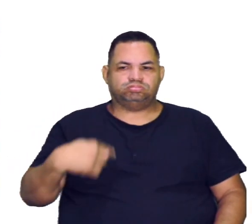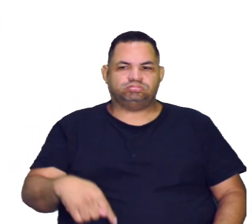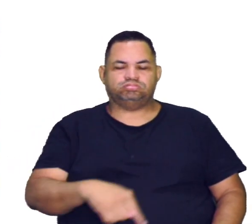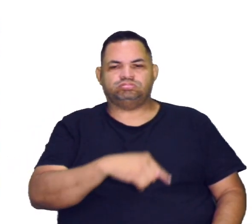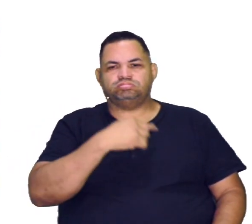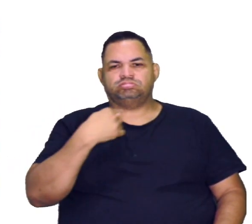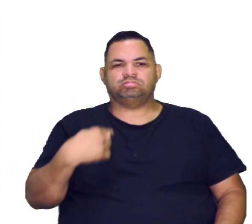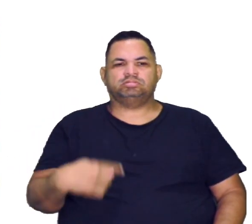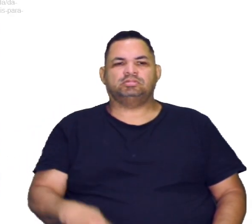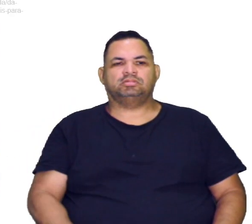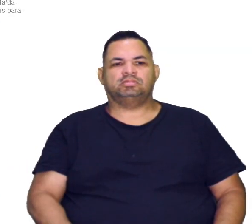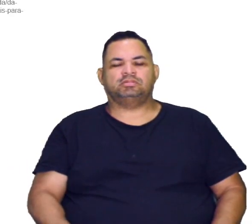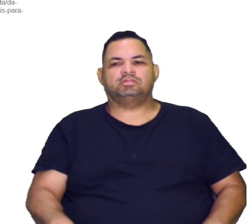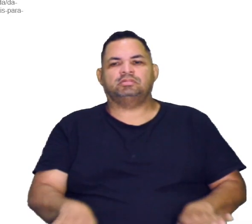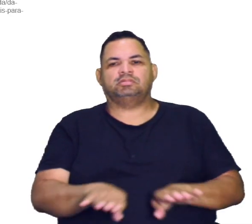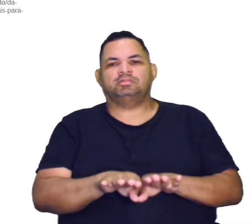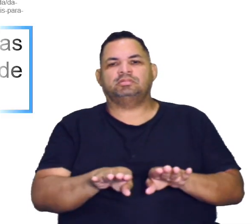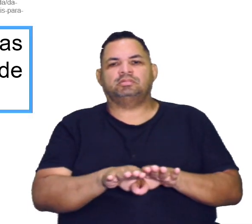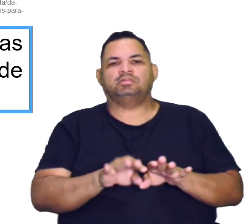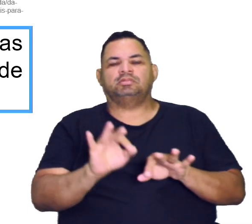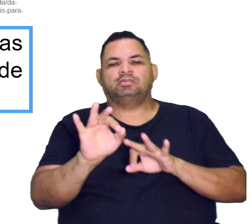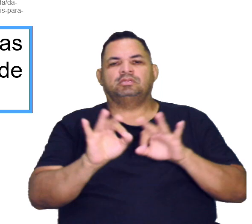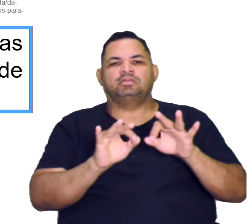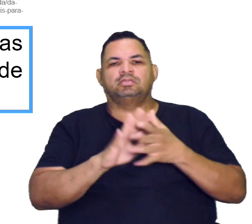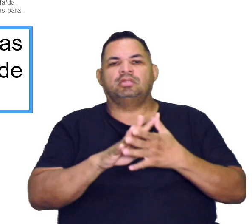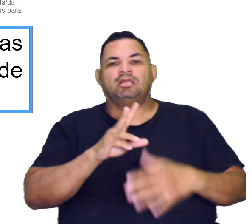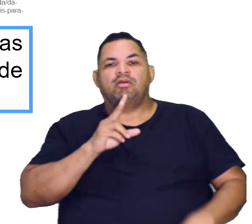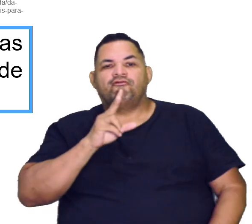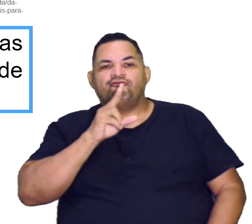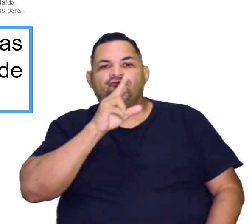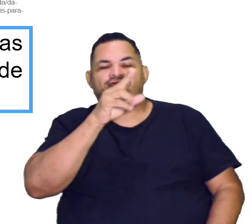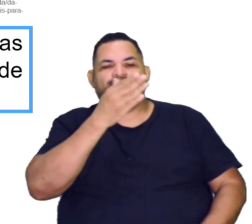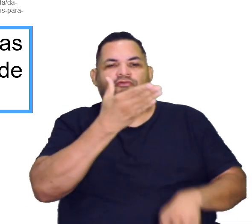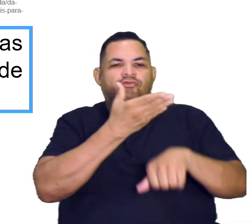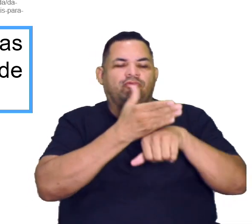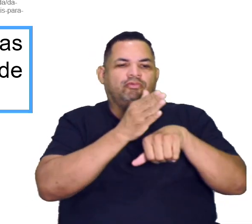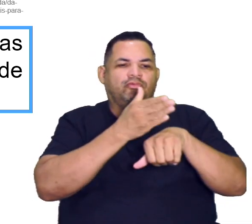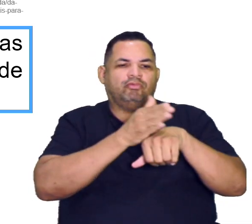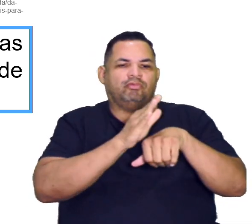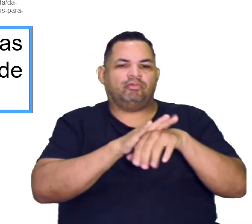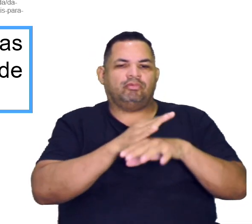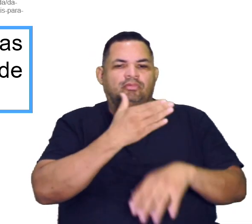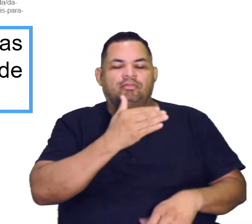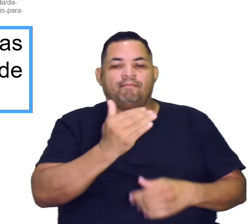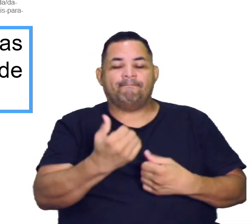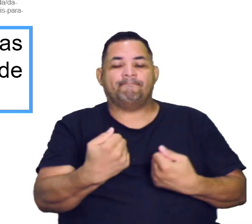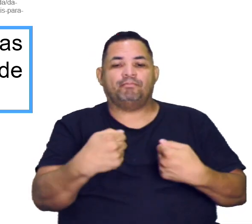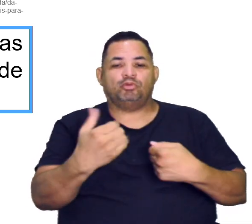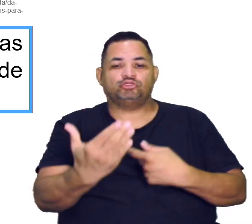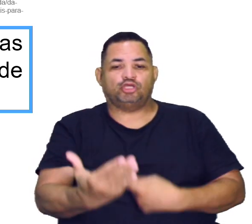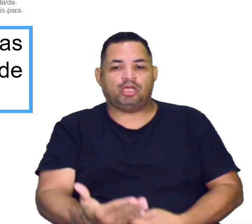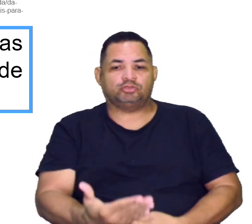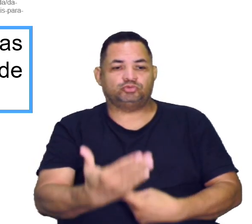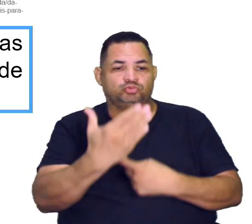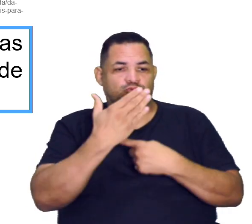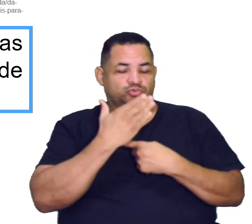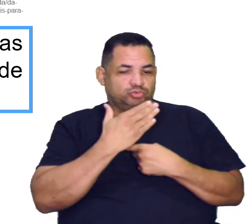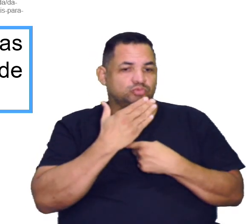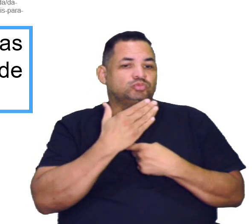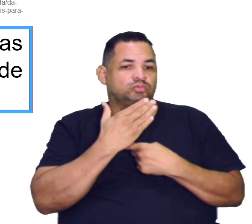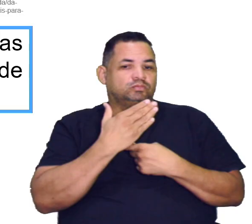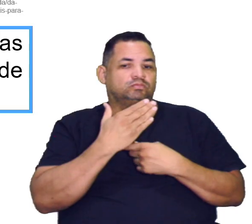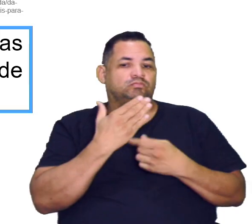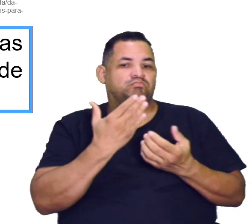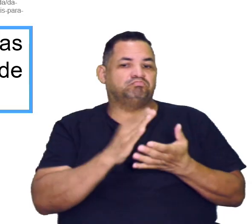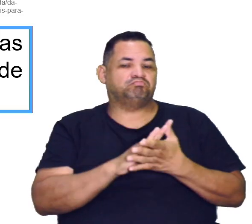resistência. Trabalhando a força, eu vou me beneficiar, né? Todas as pessoas vão se